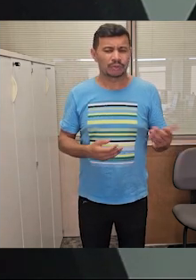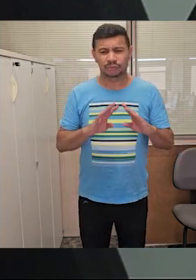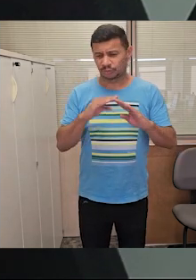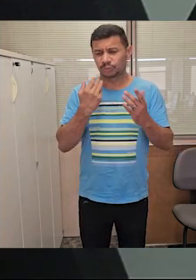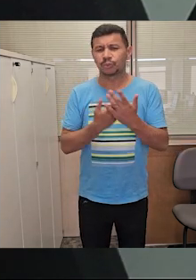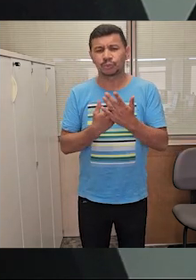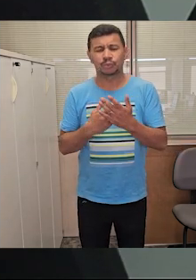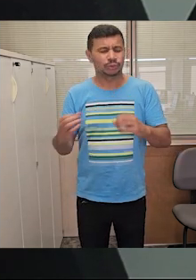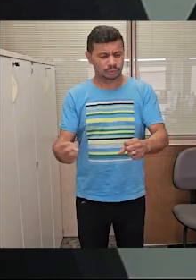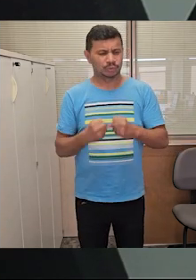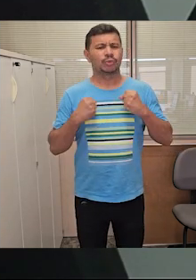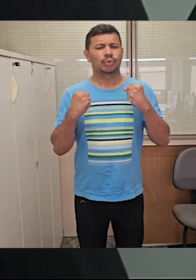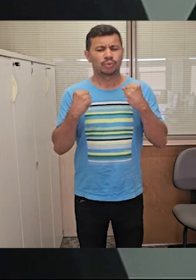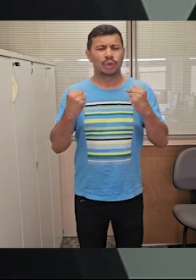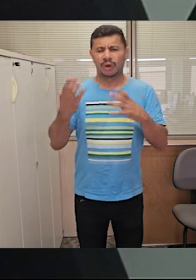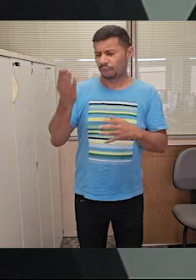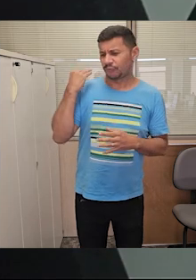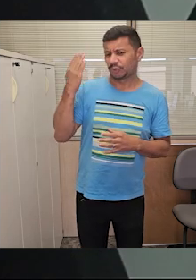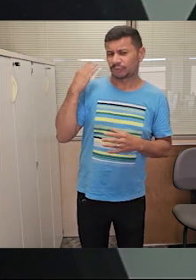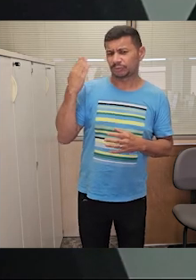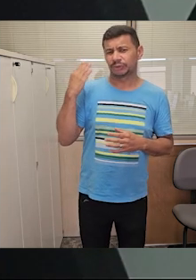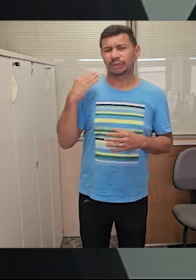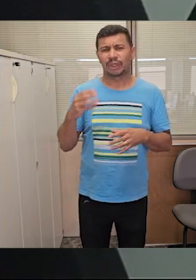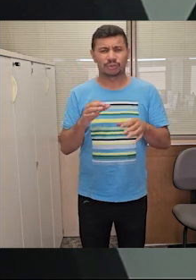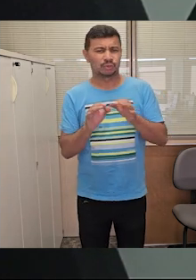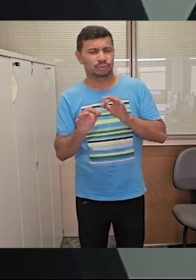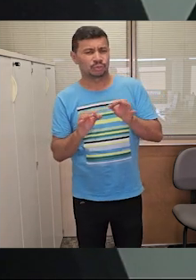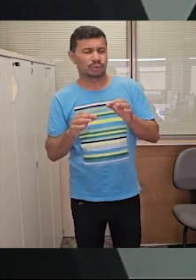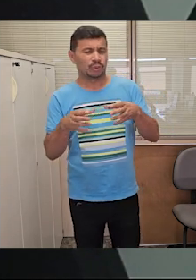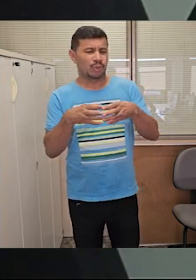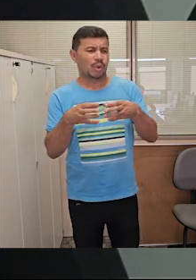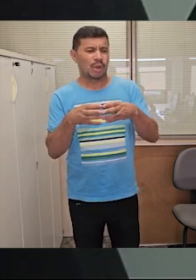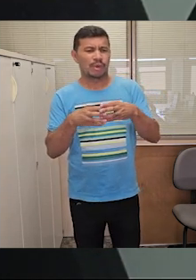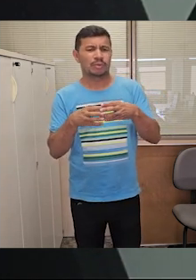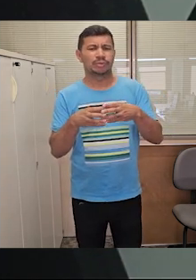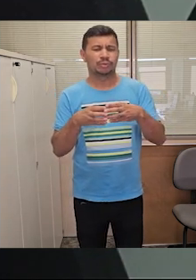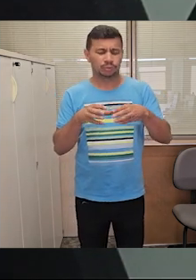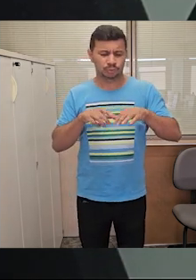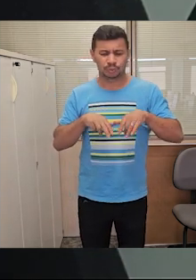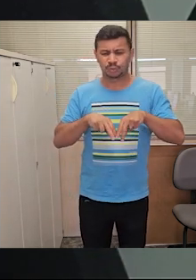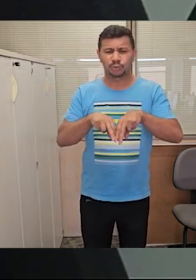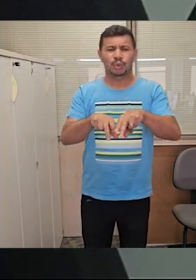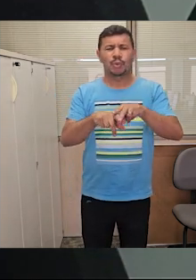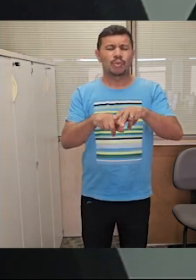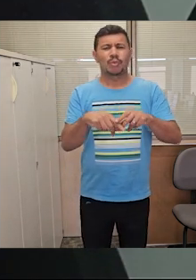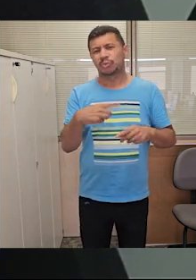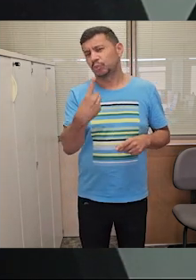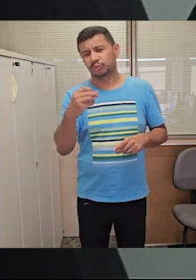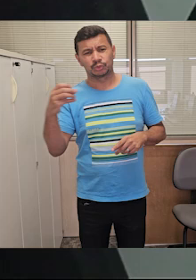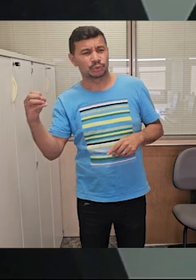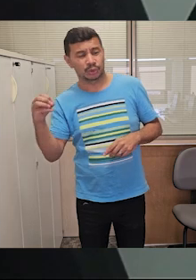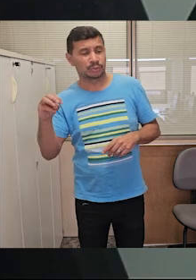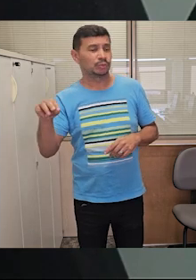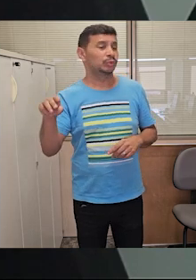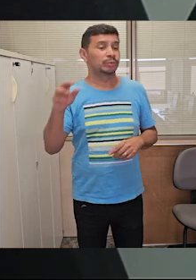movimento estudantil era muito forte. O movimento estudantil tinha acabado de organizar uma passeata com 100 mil